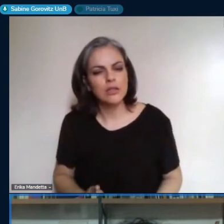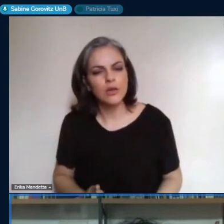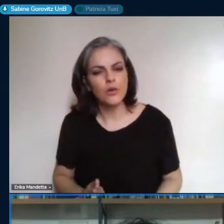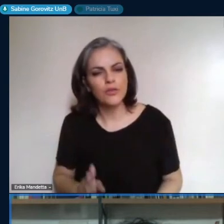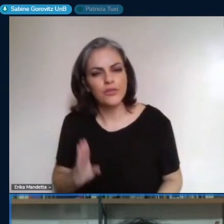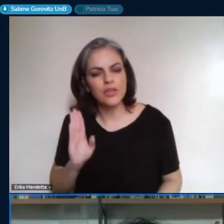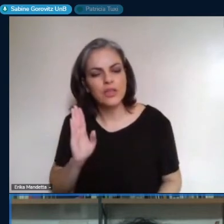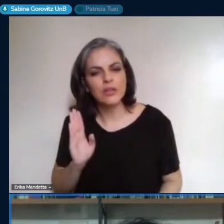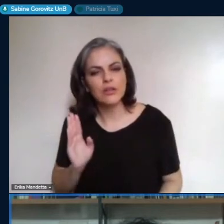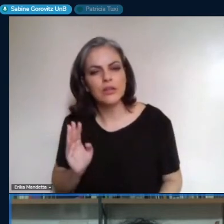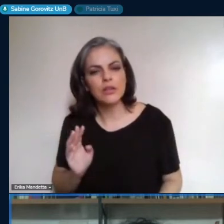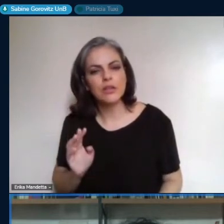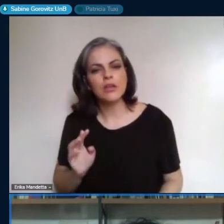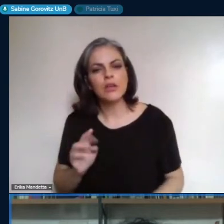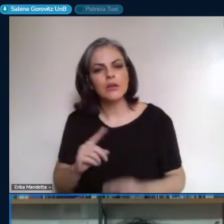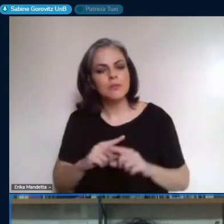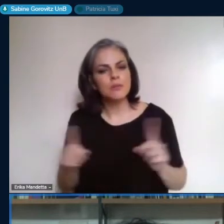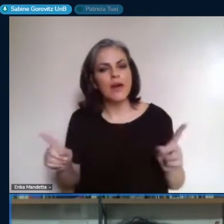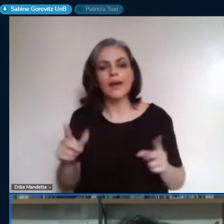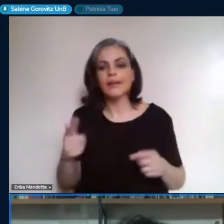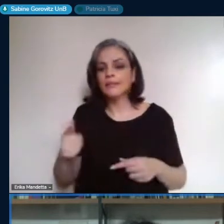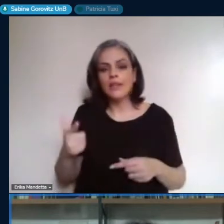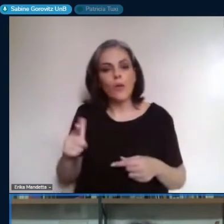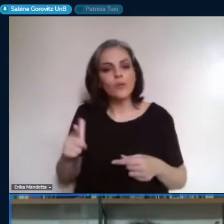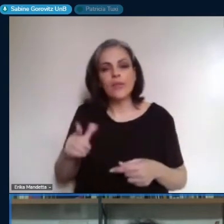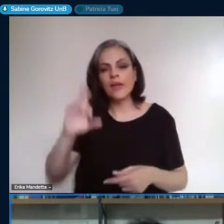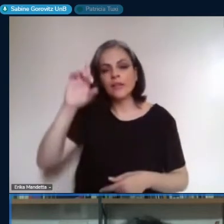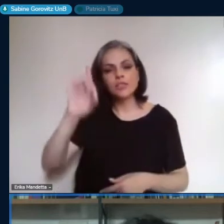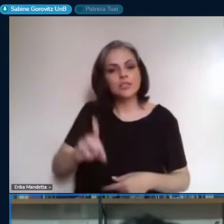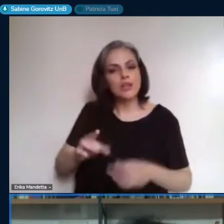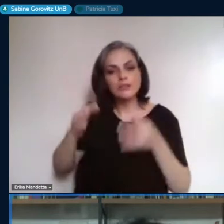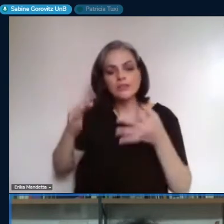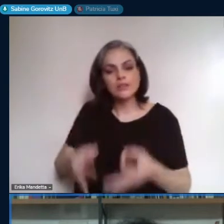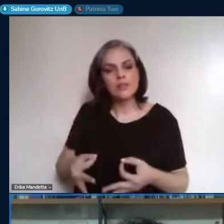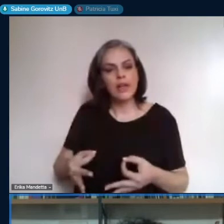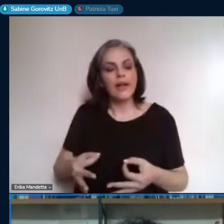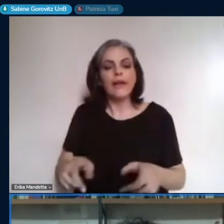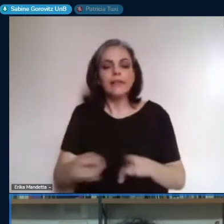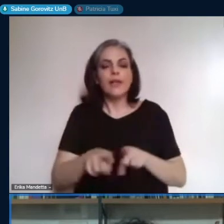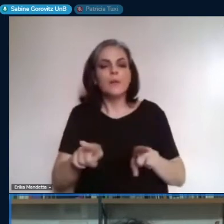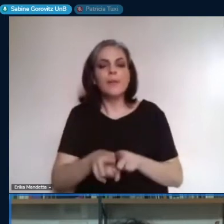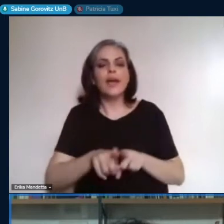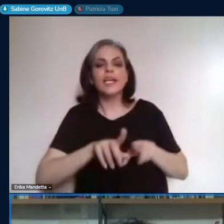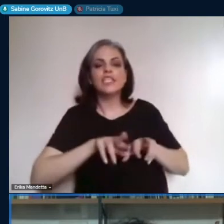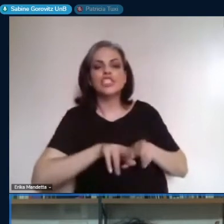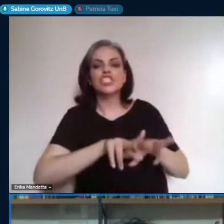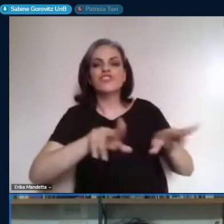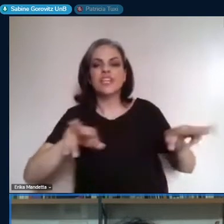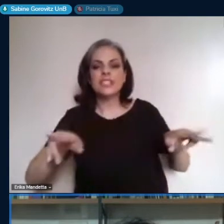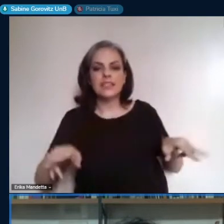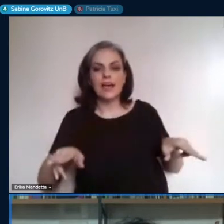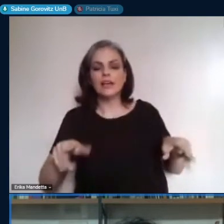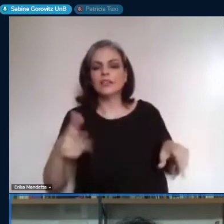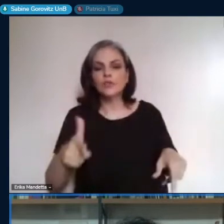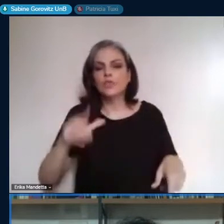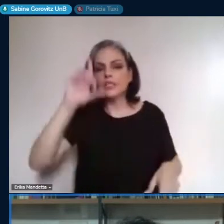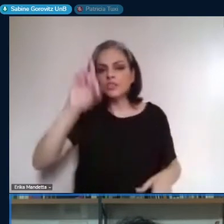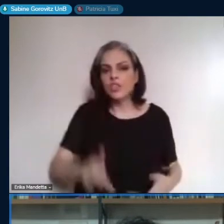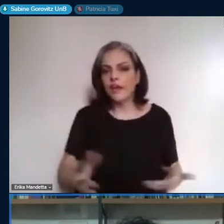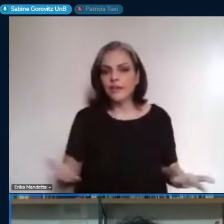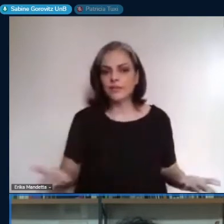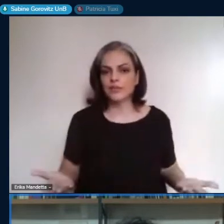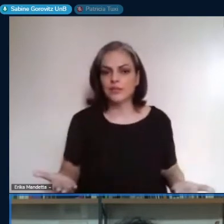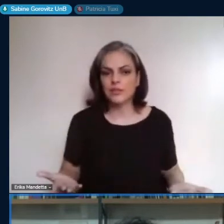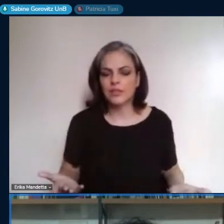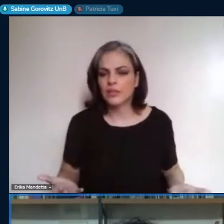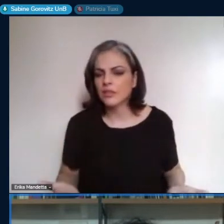reconhecem absoluto nem a própria diversidade e têm os direitos a essa diversidade. É muito preciso.